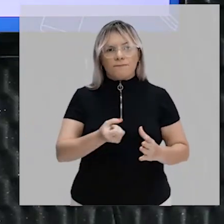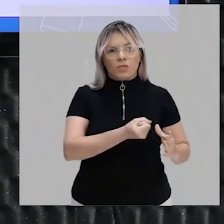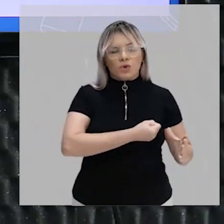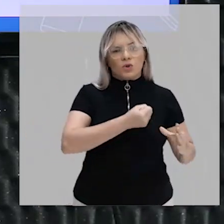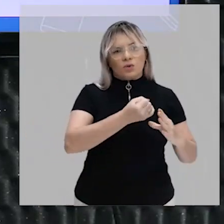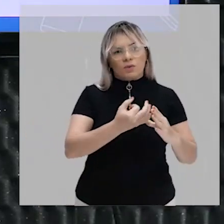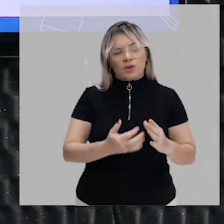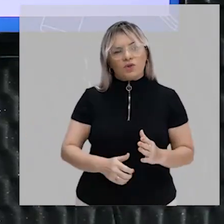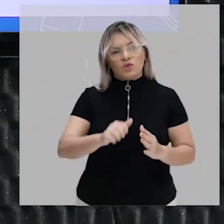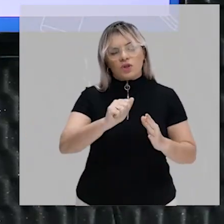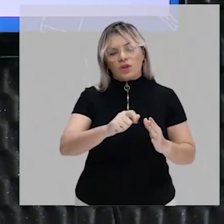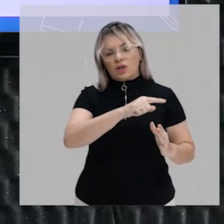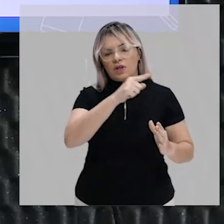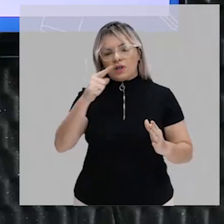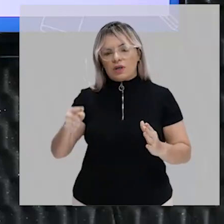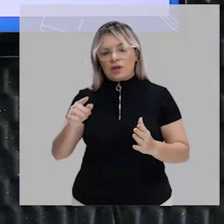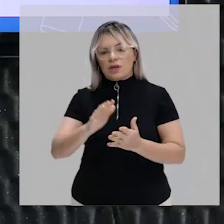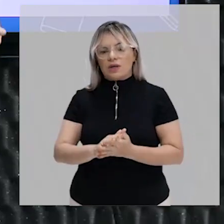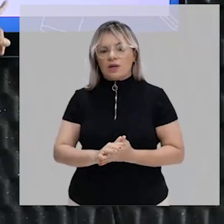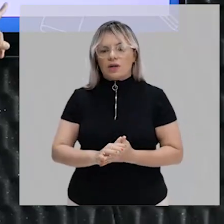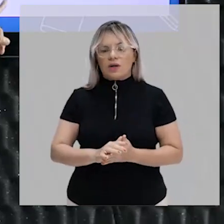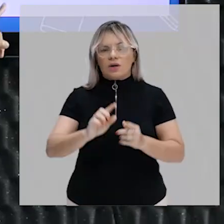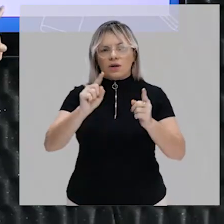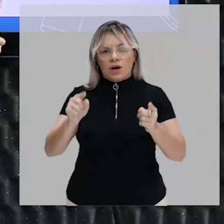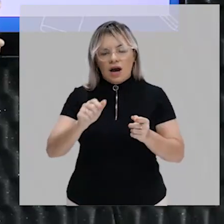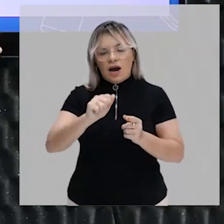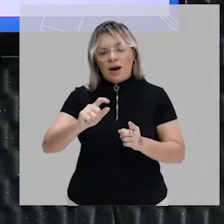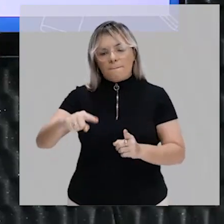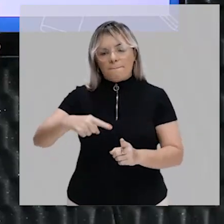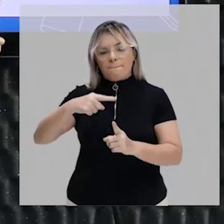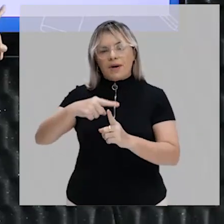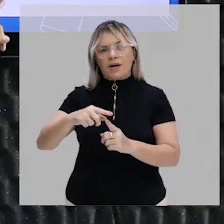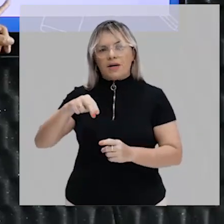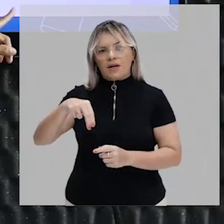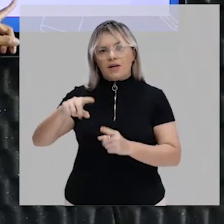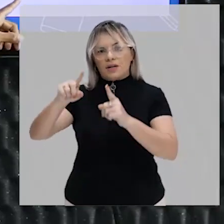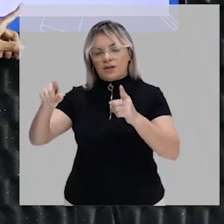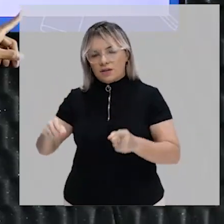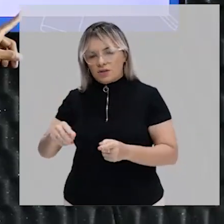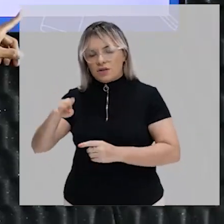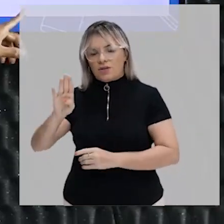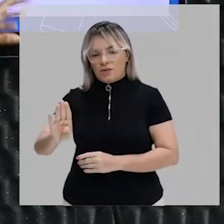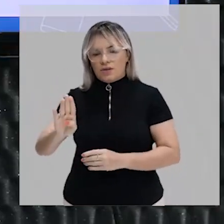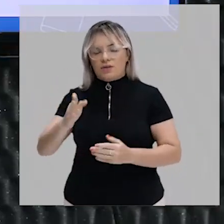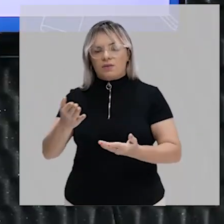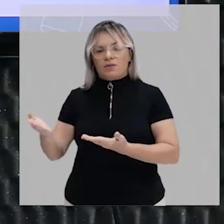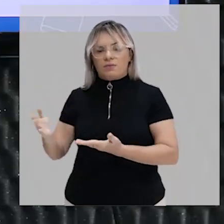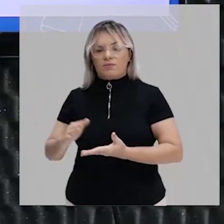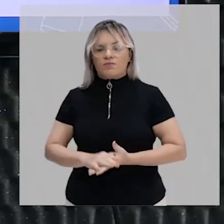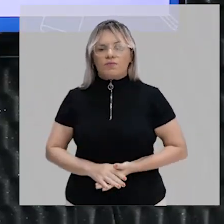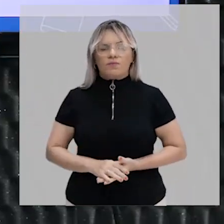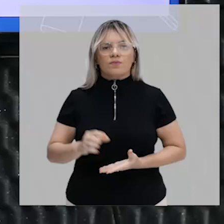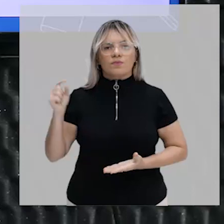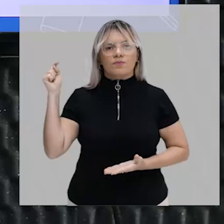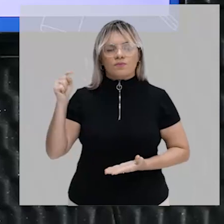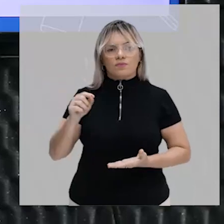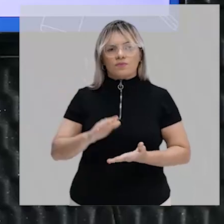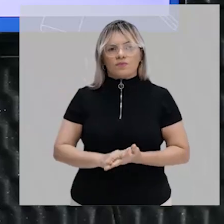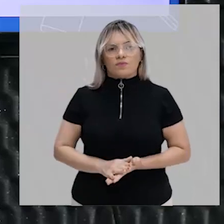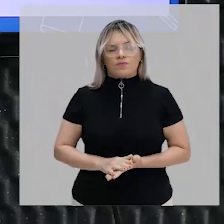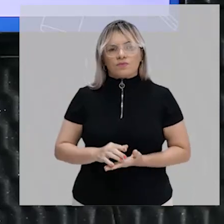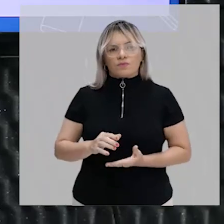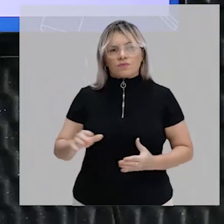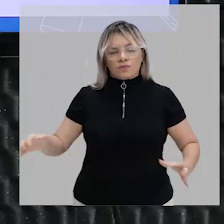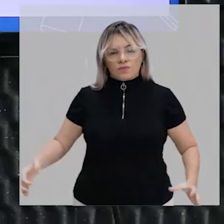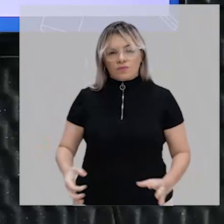B é igual a número de A mais número de B menos número de A interseção B. Se o número de A interseção B